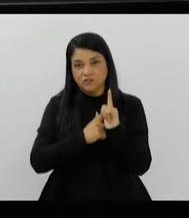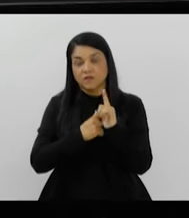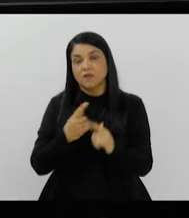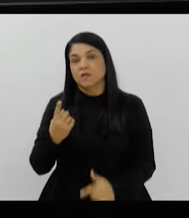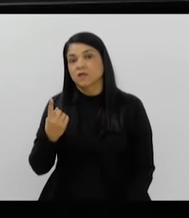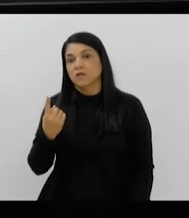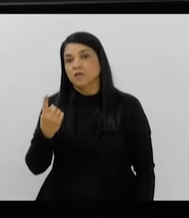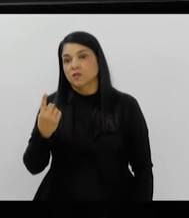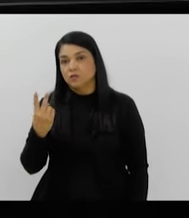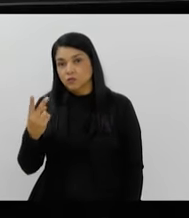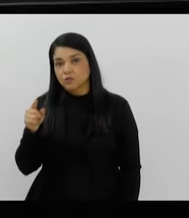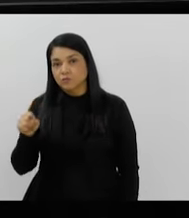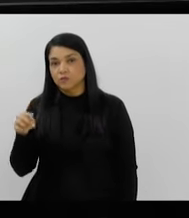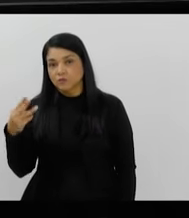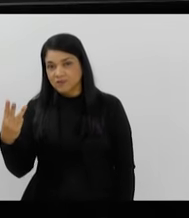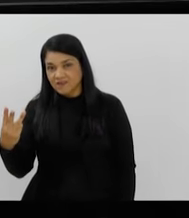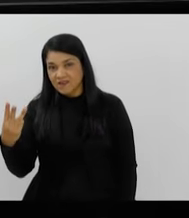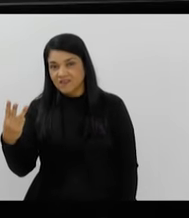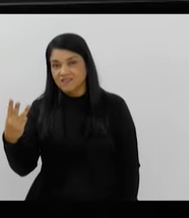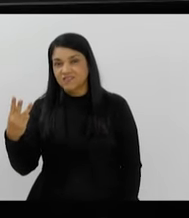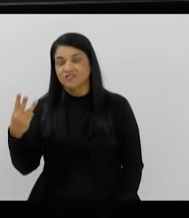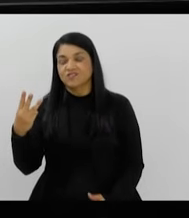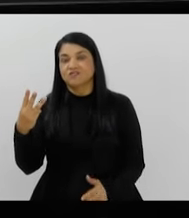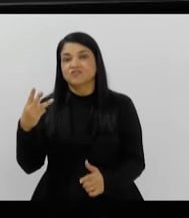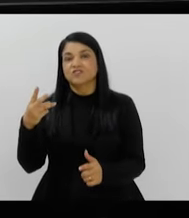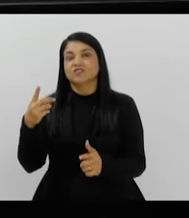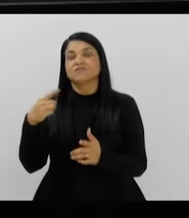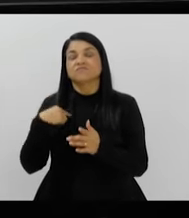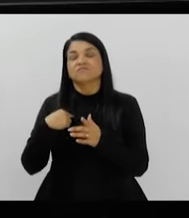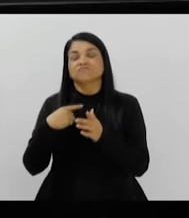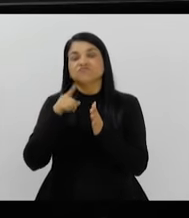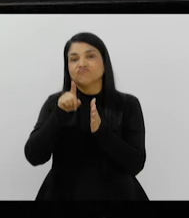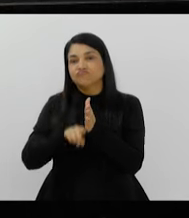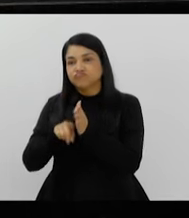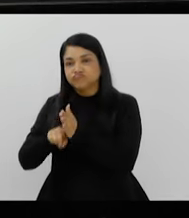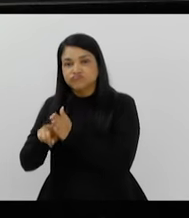de amortização da dívida, representando aí um